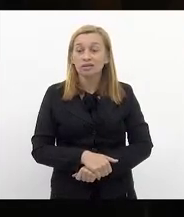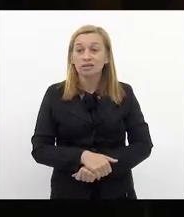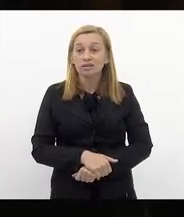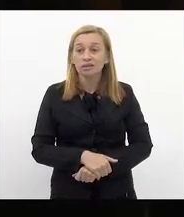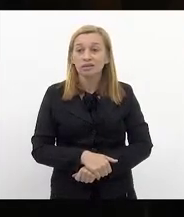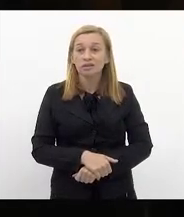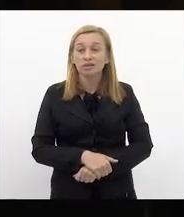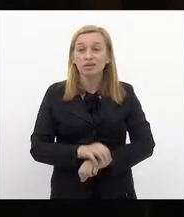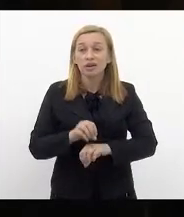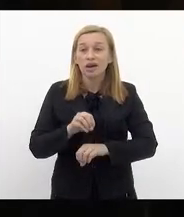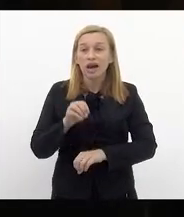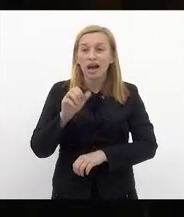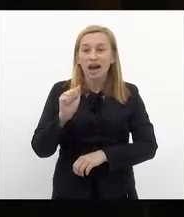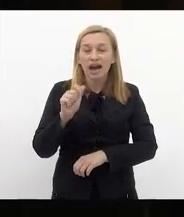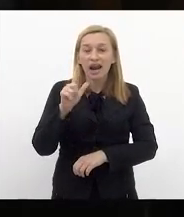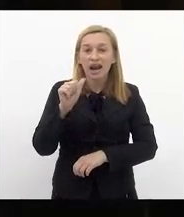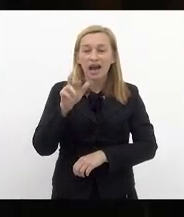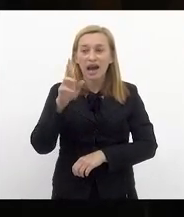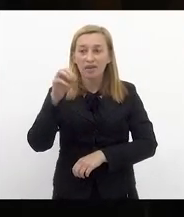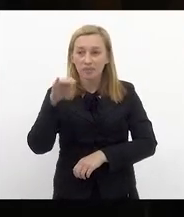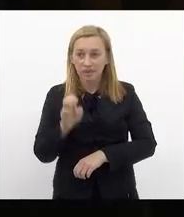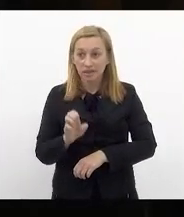É o alarme que está tocando.